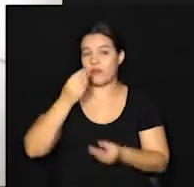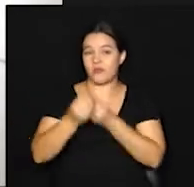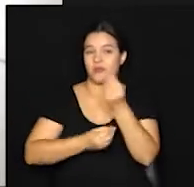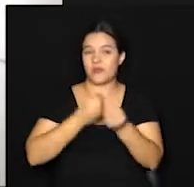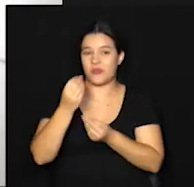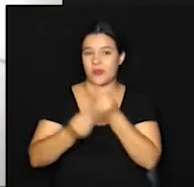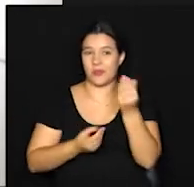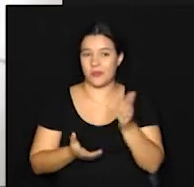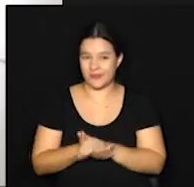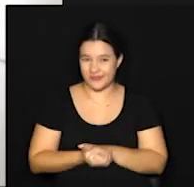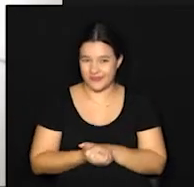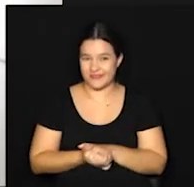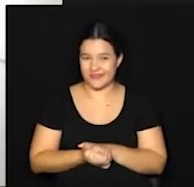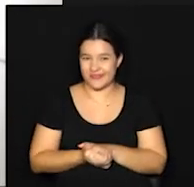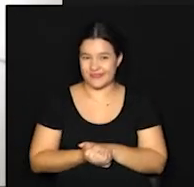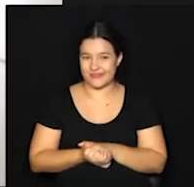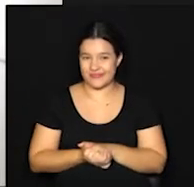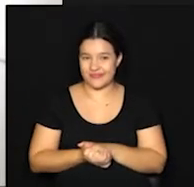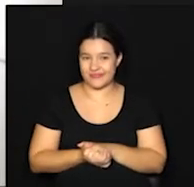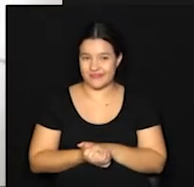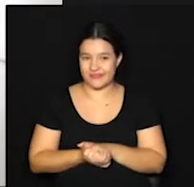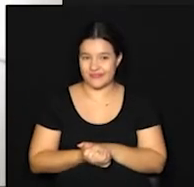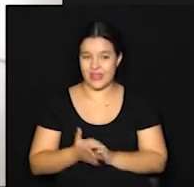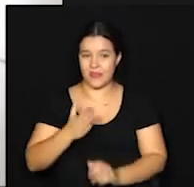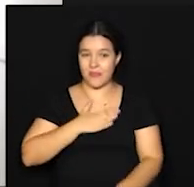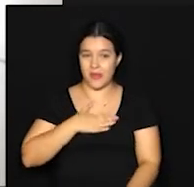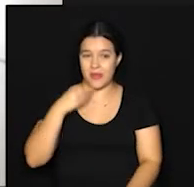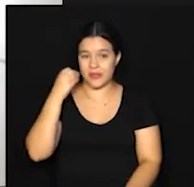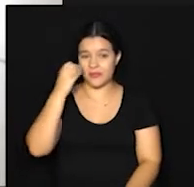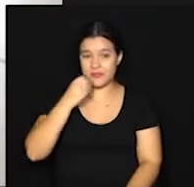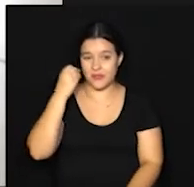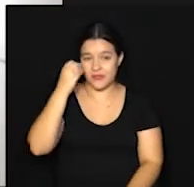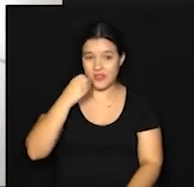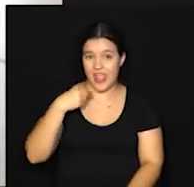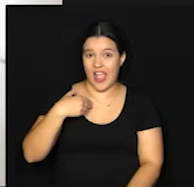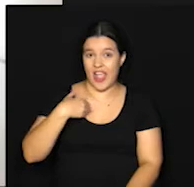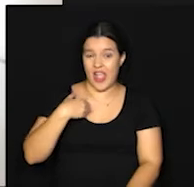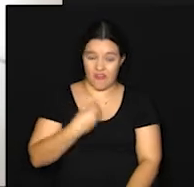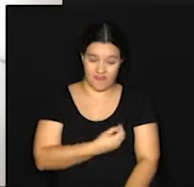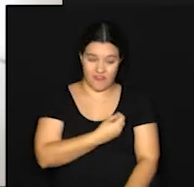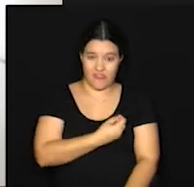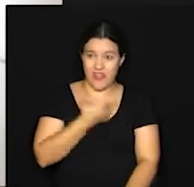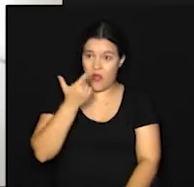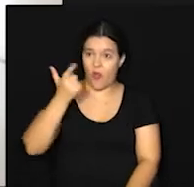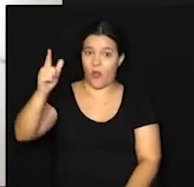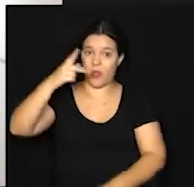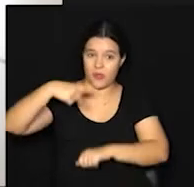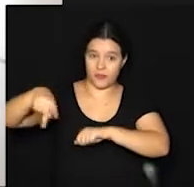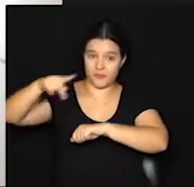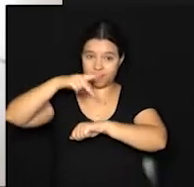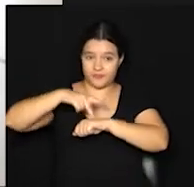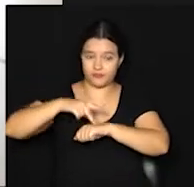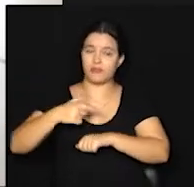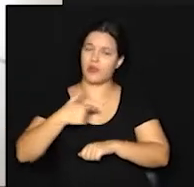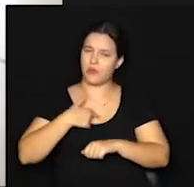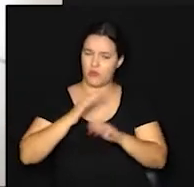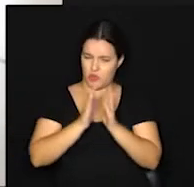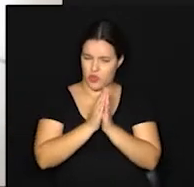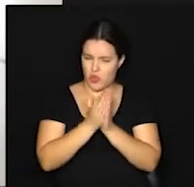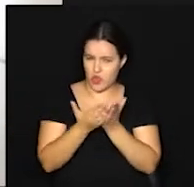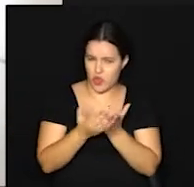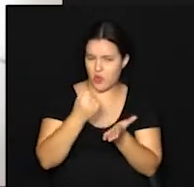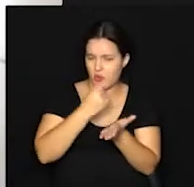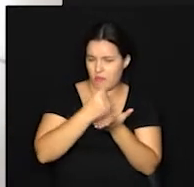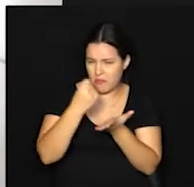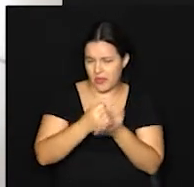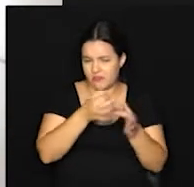quatro paredes. E no meu caso, por exemplo, eu vivia em outro país, né? Apesar de estar legalizada,